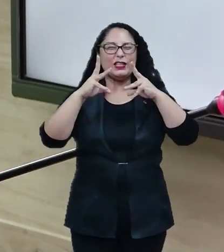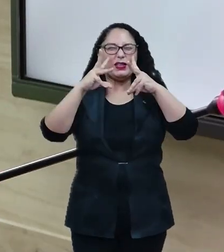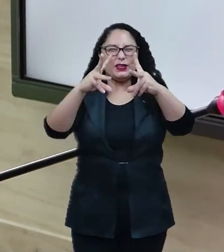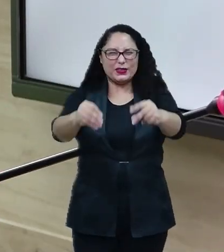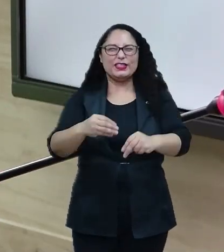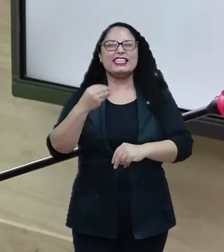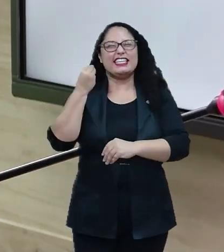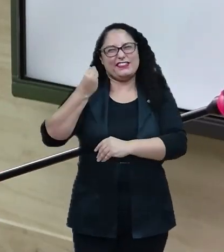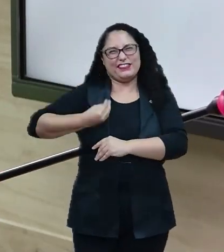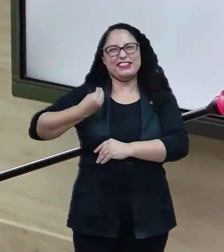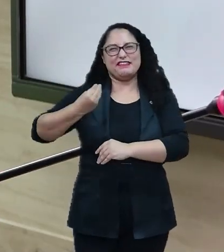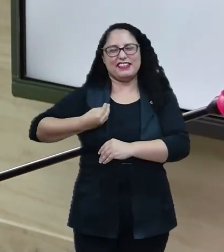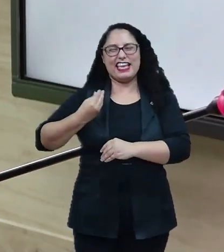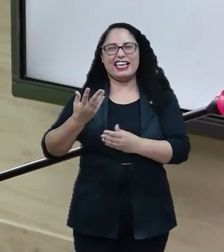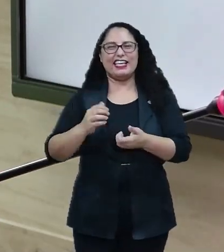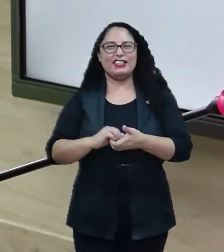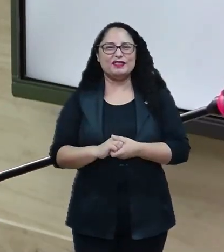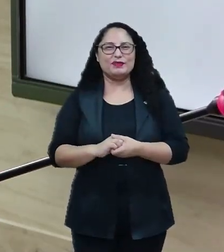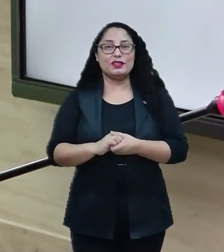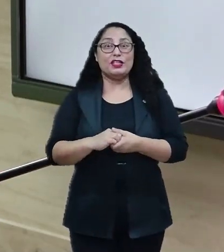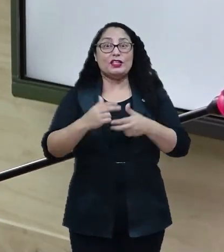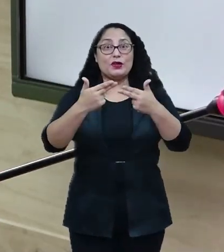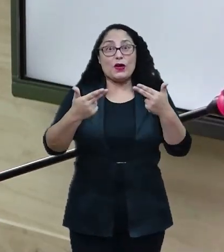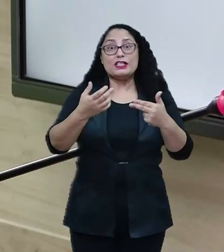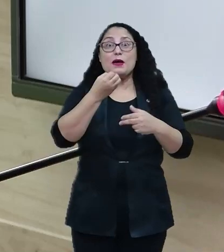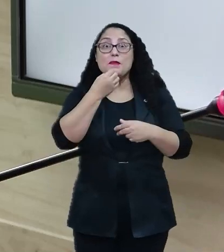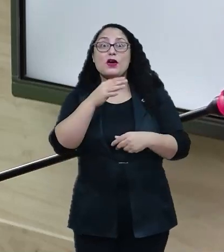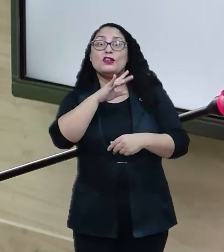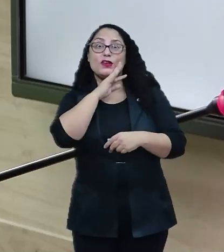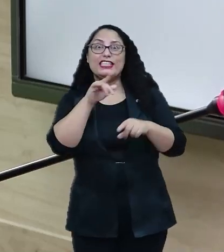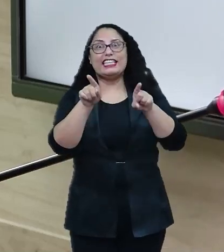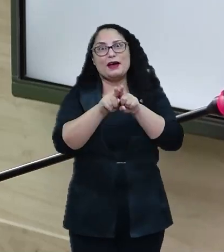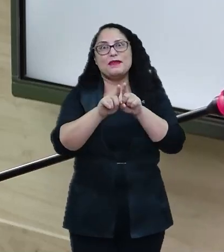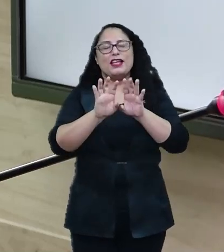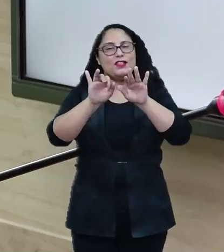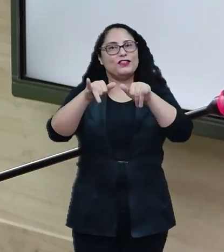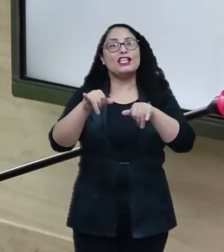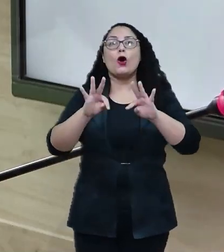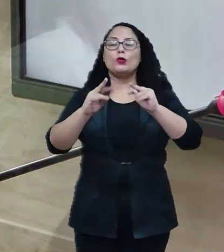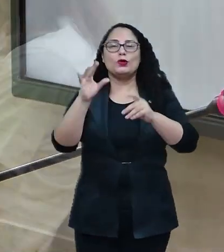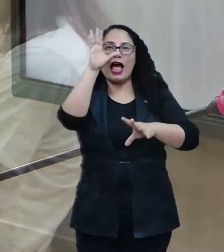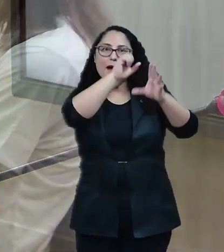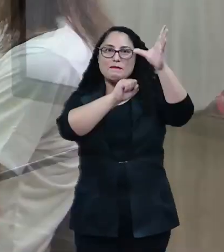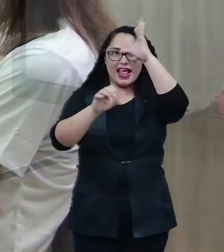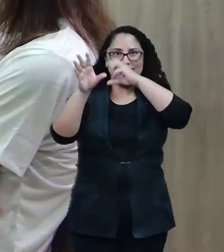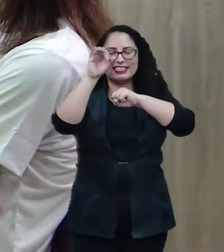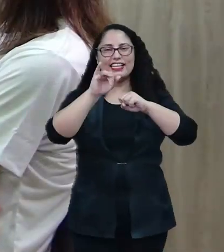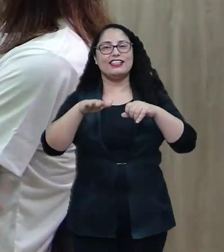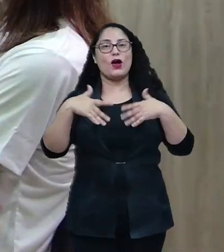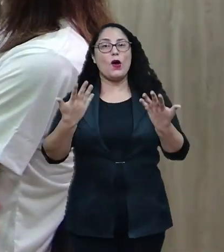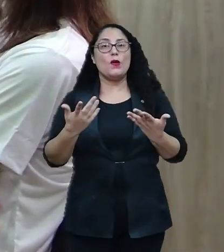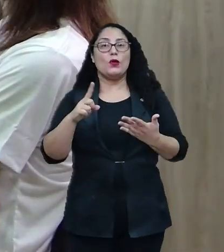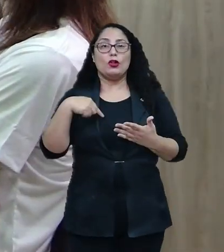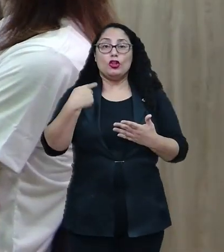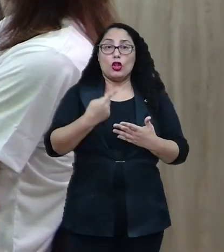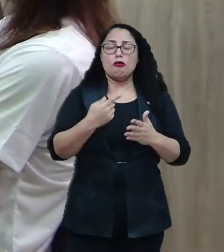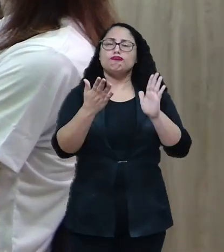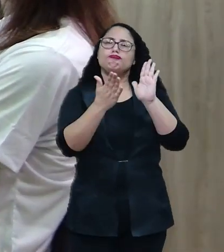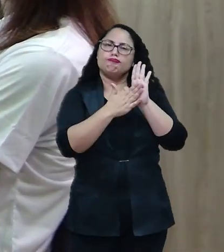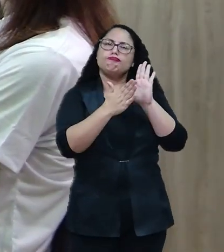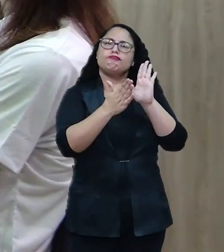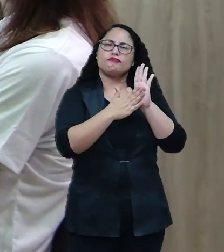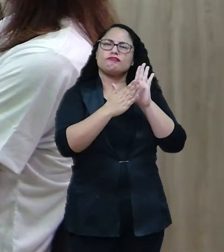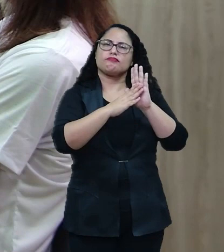que viveram, né, de coisas boas e de perrengues também, que no final tudo é aprendizado, né? Então eu acho que quando a gente se